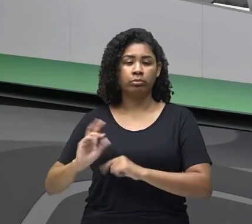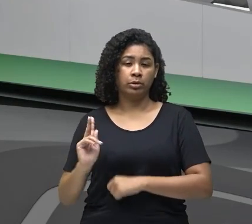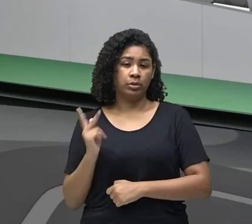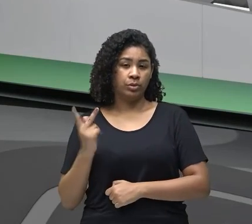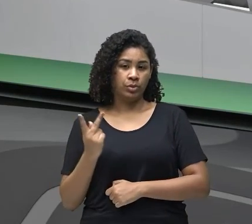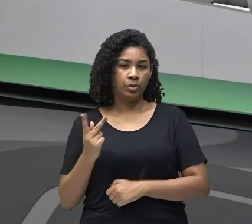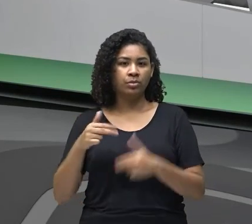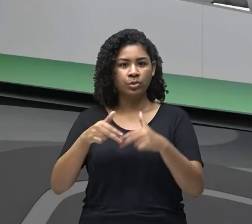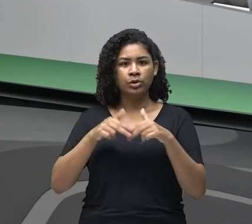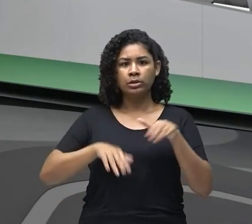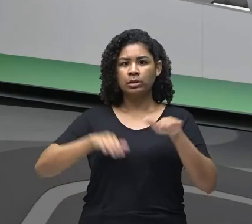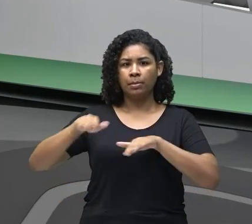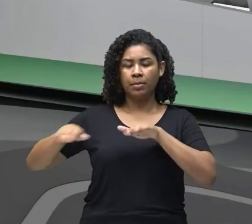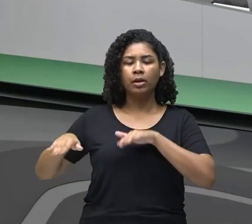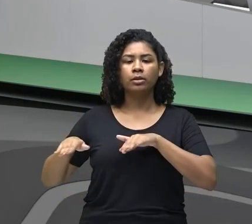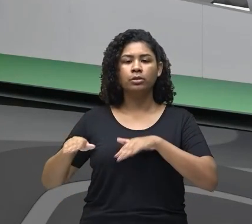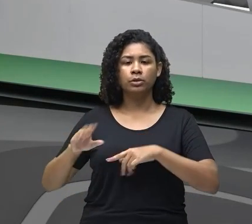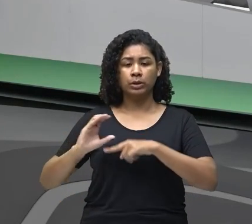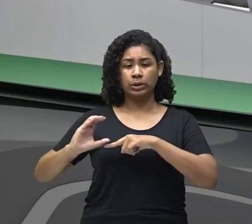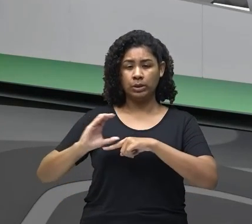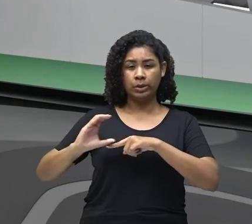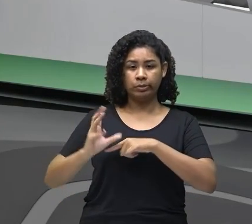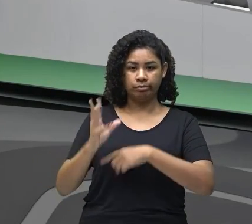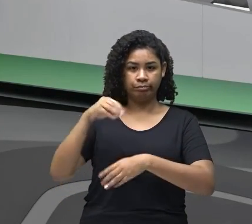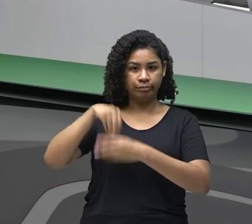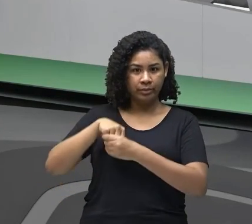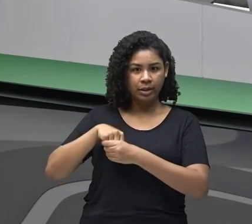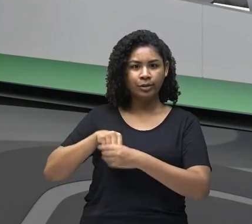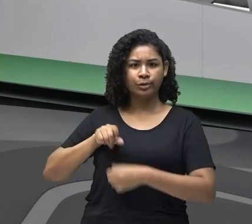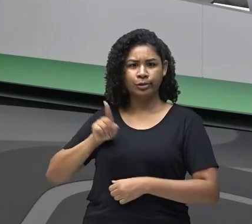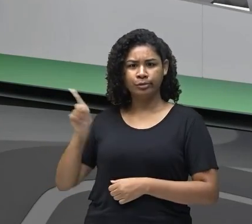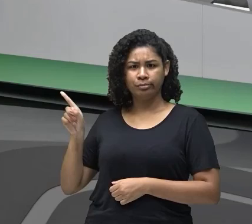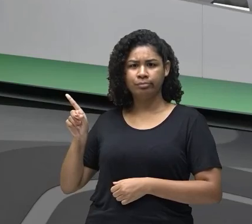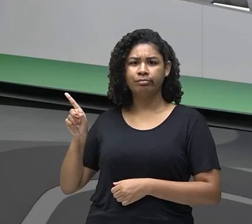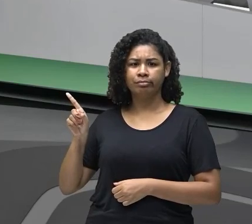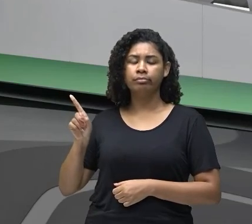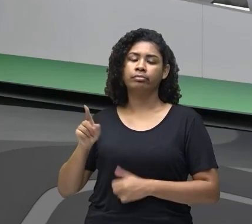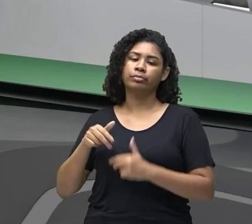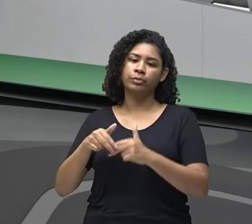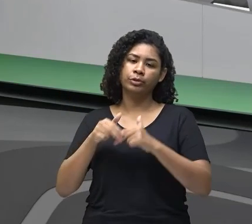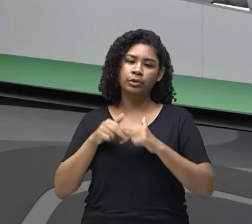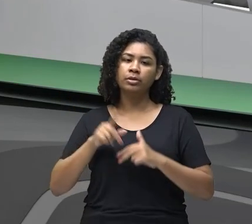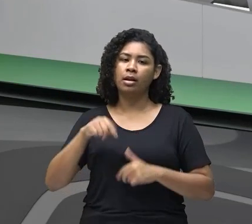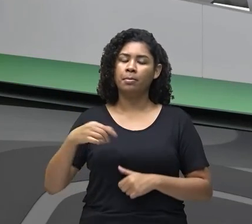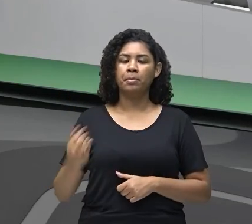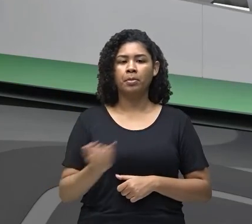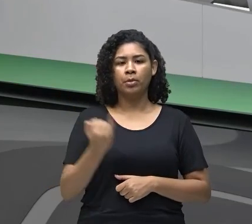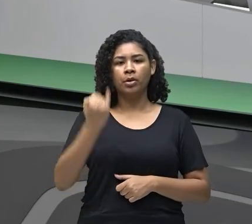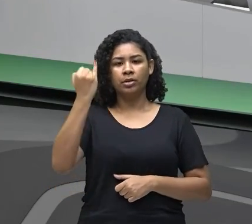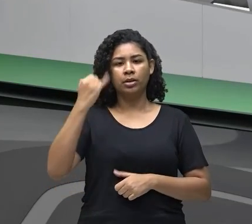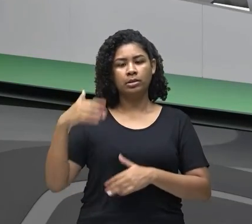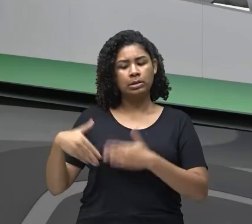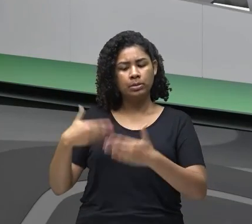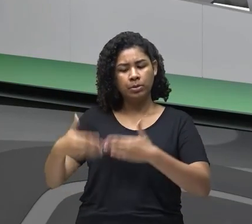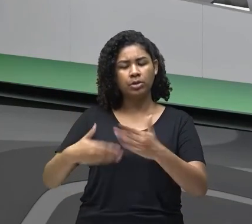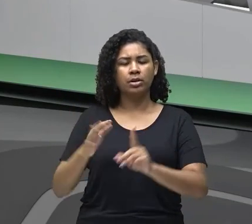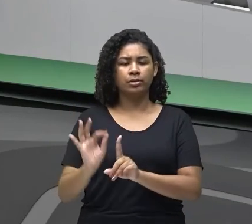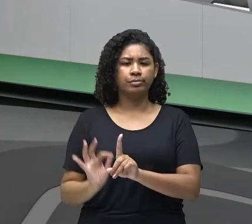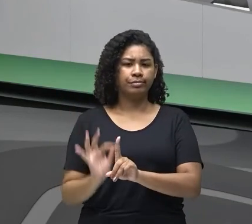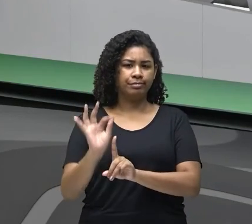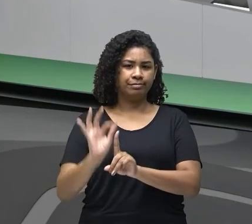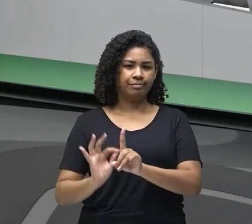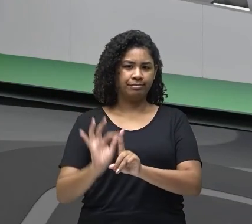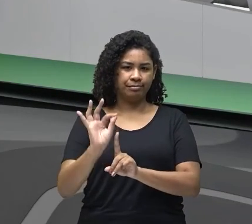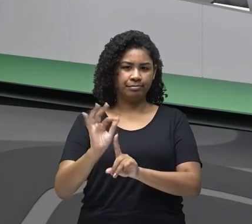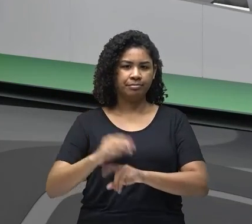quantidade de carbono presente em cada um desses derivados também é importante para o processo de temperatura. Tá?